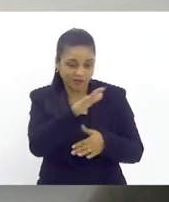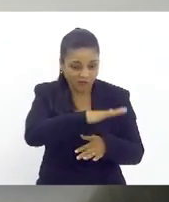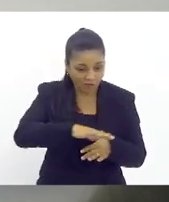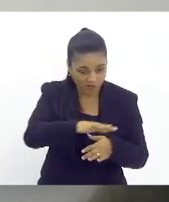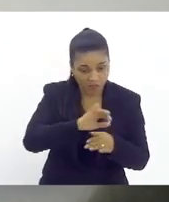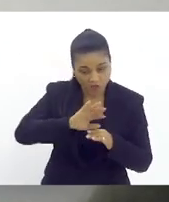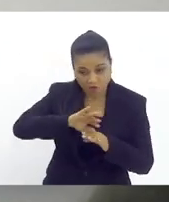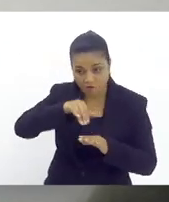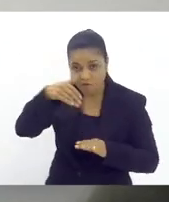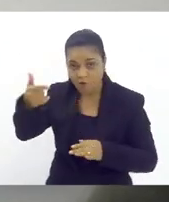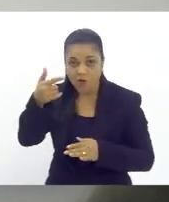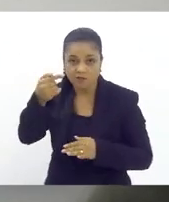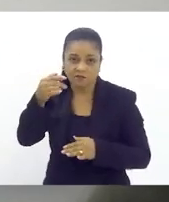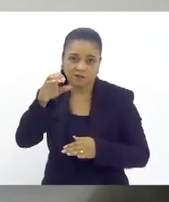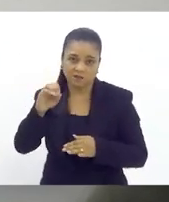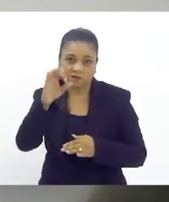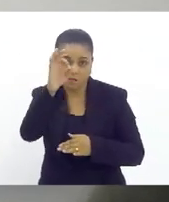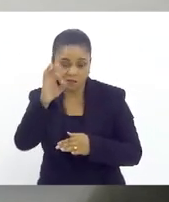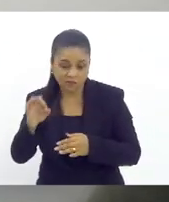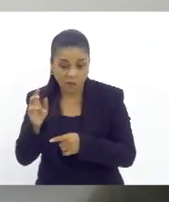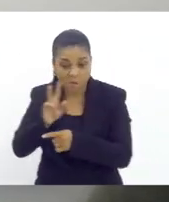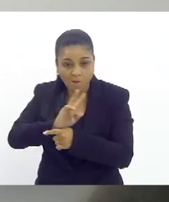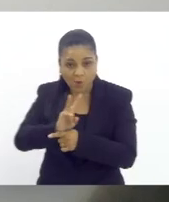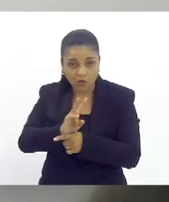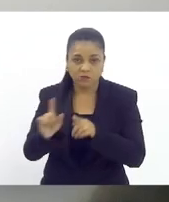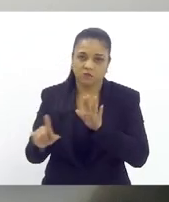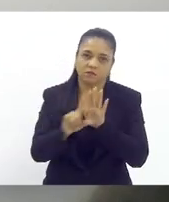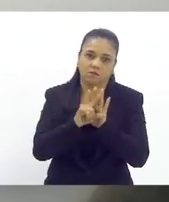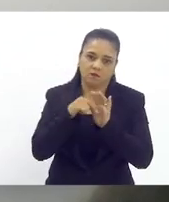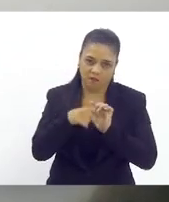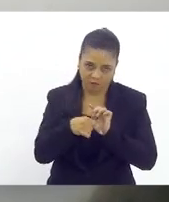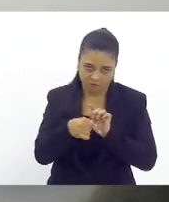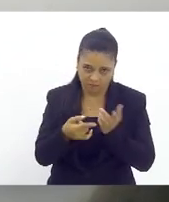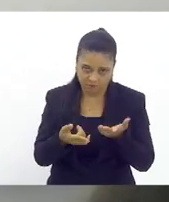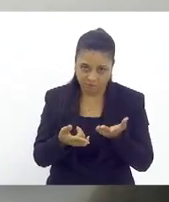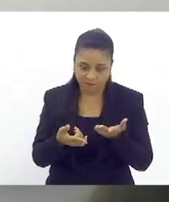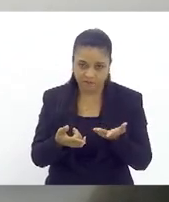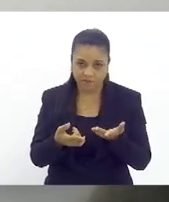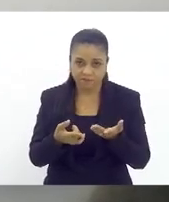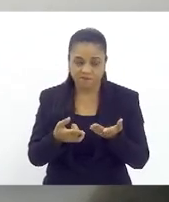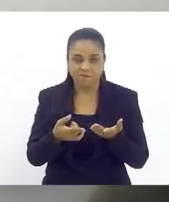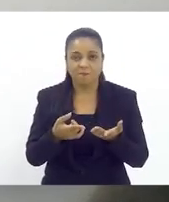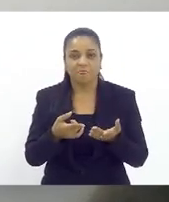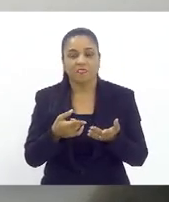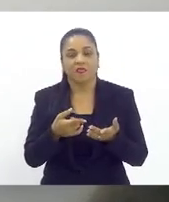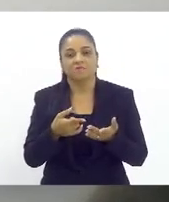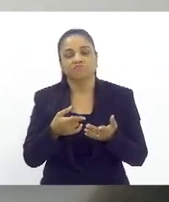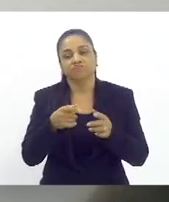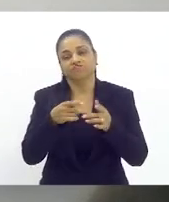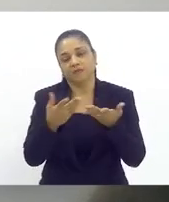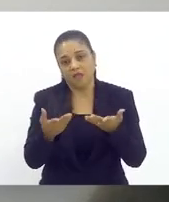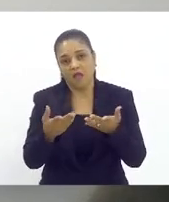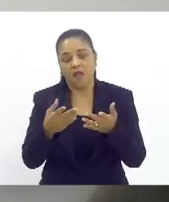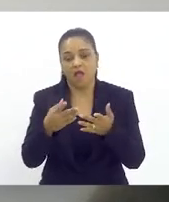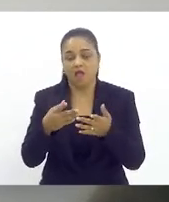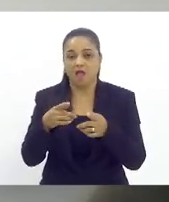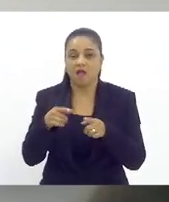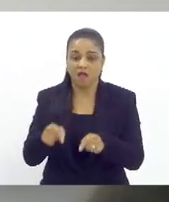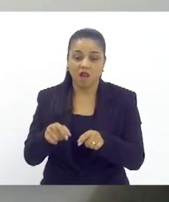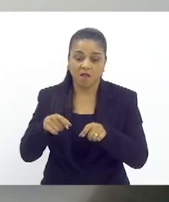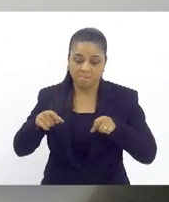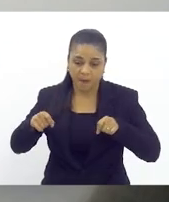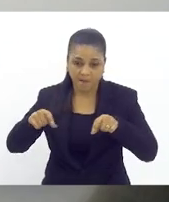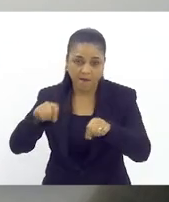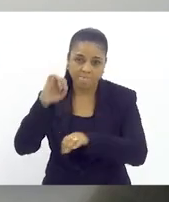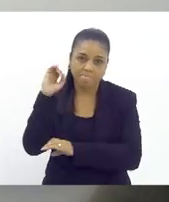fora que estariam protegidos por essa lei e que toda toda hora sistematicamente é atacada seja